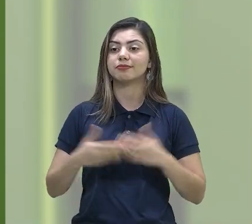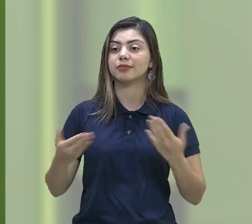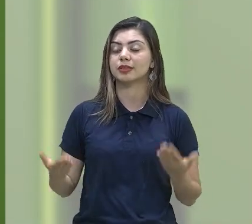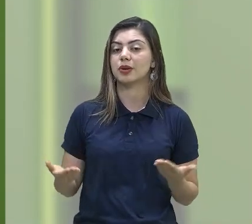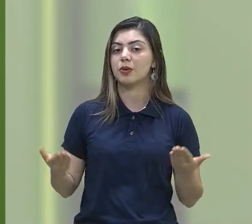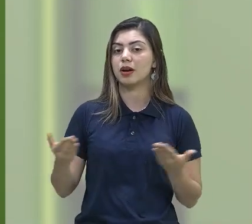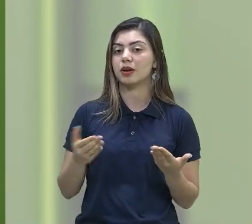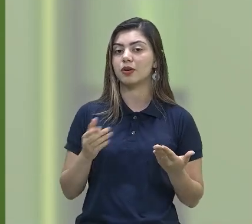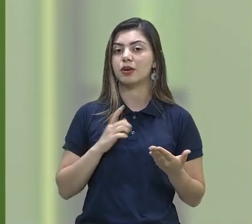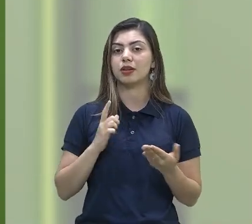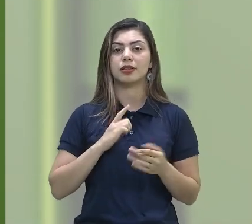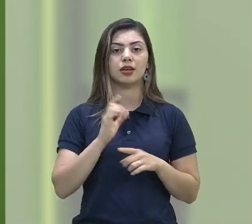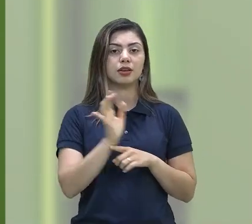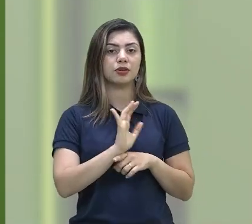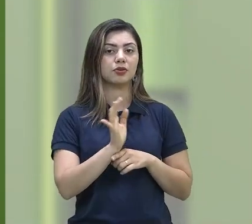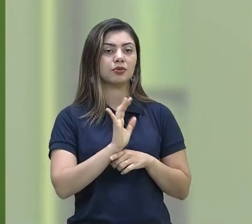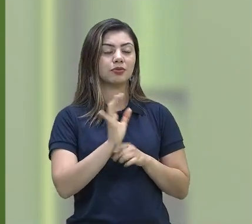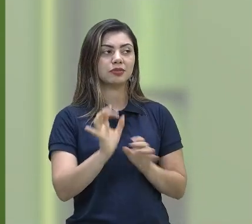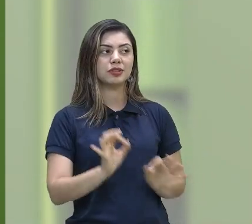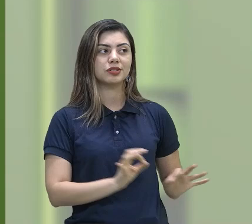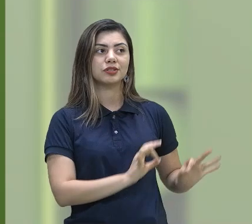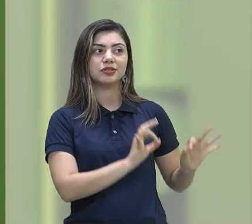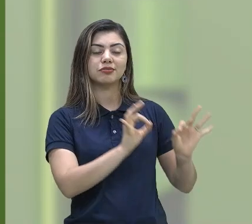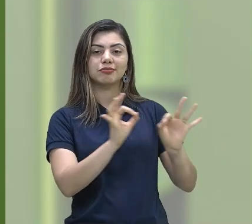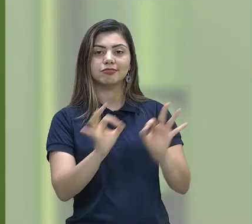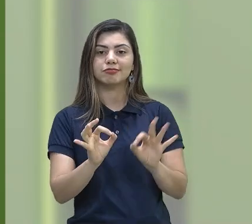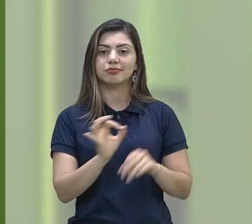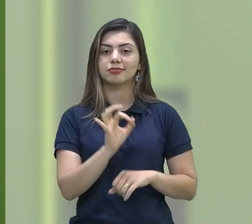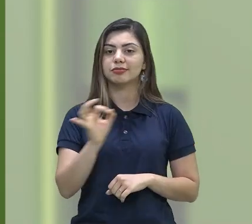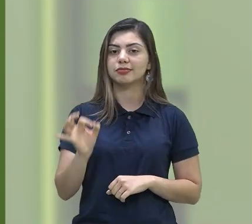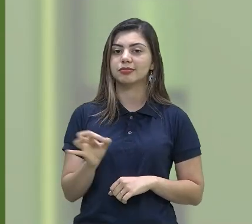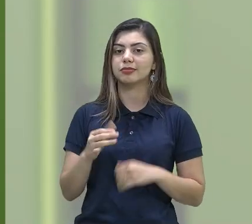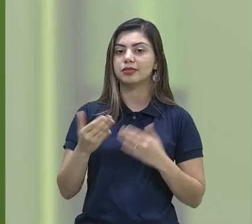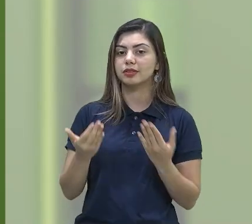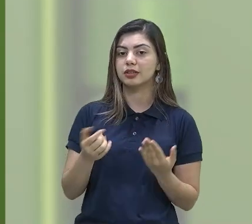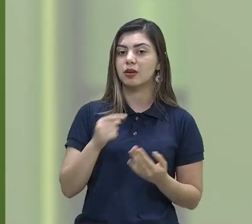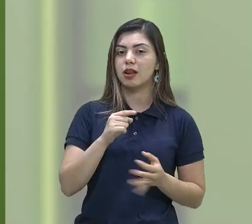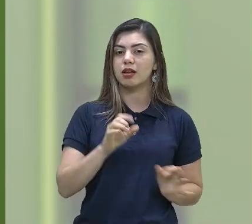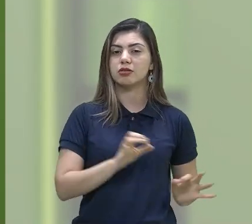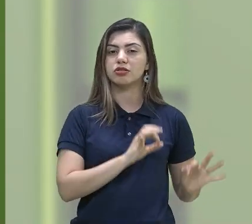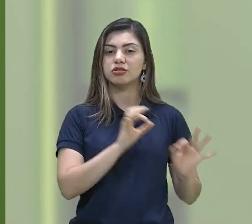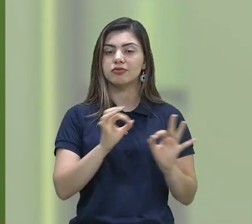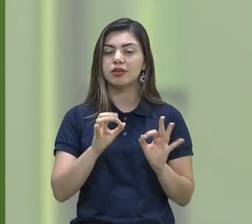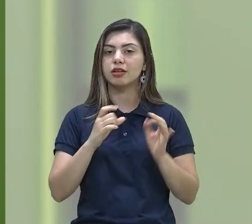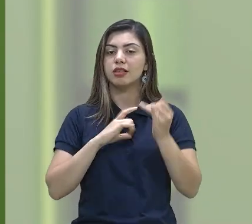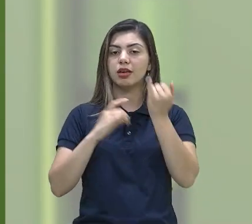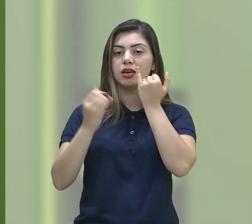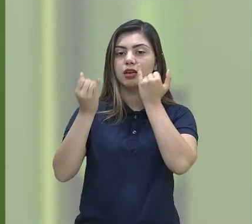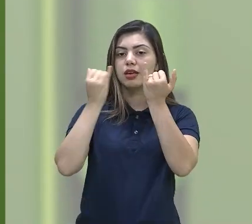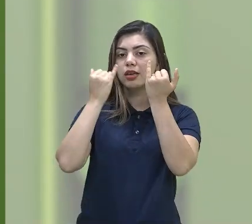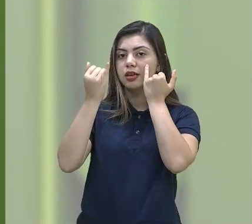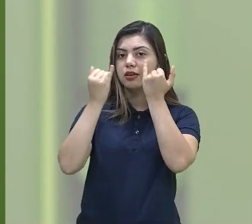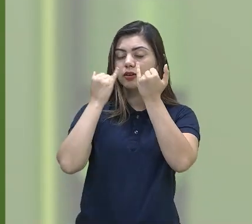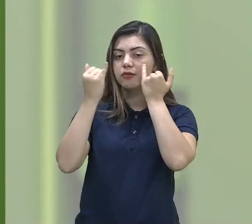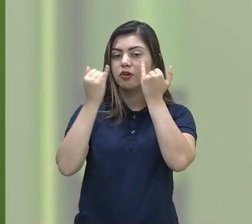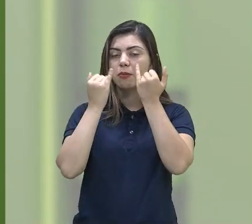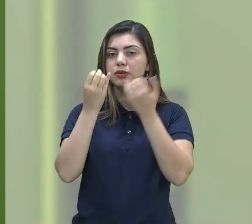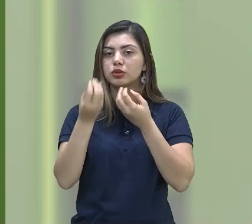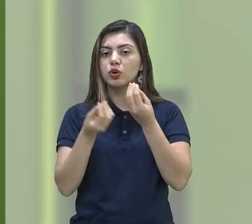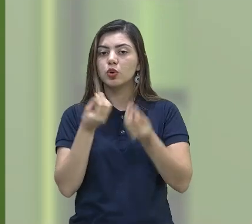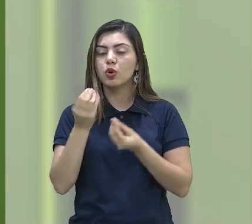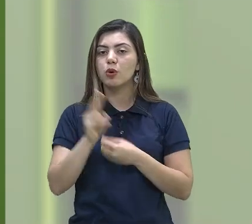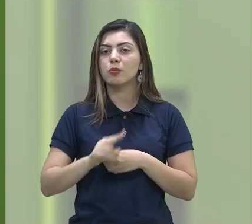um vídeo, e esse vídeo ele vai trazer informações do uso